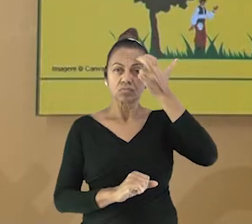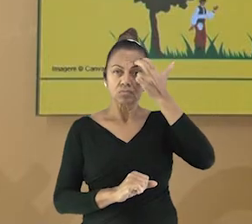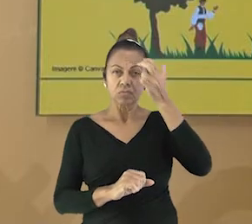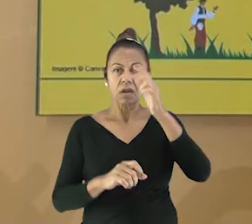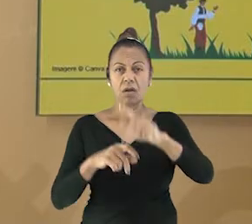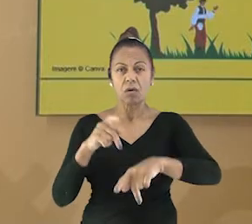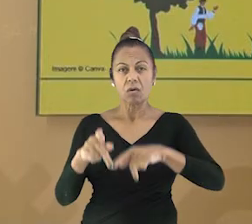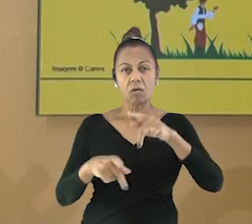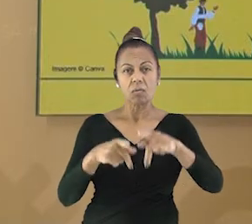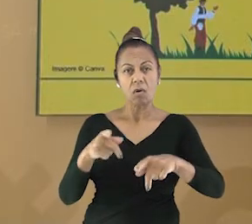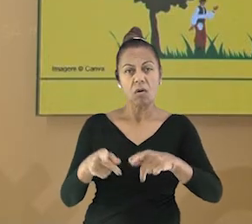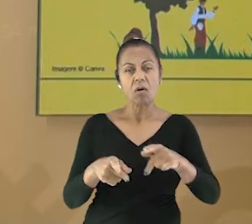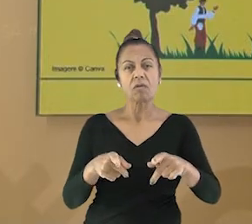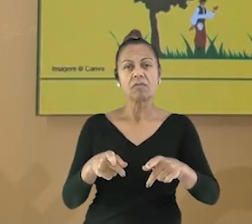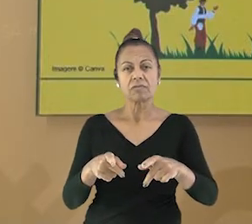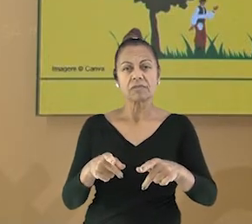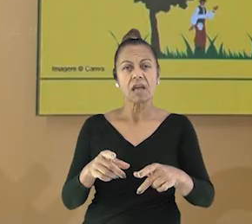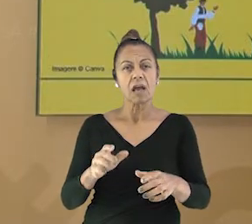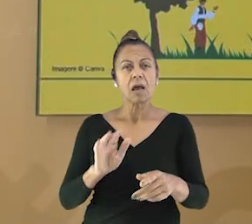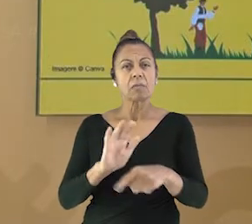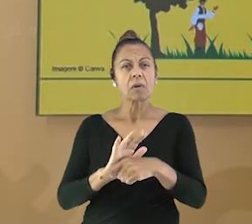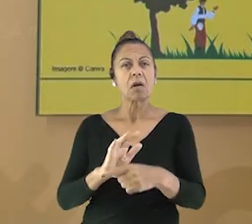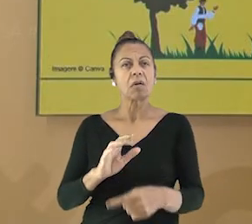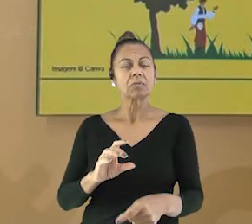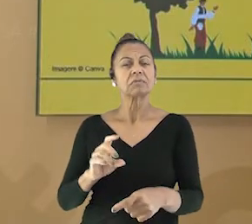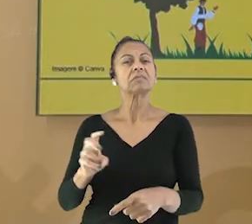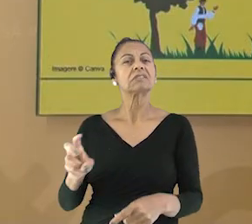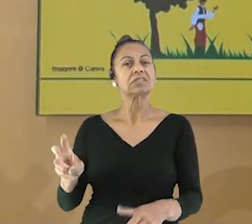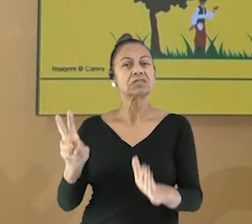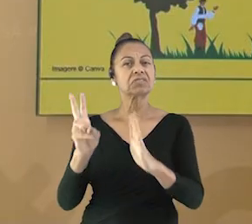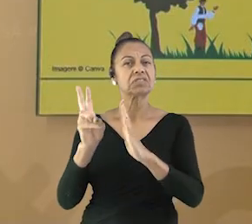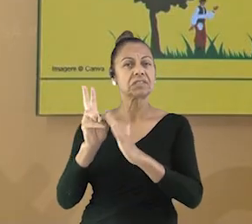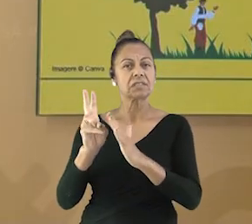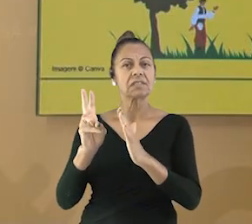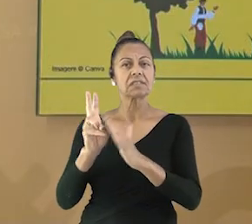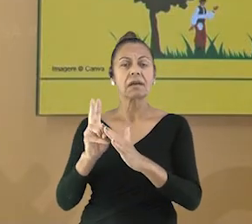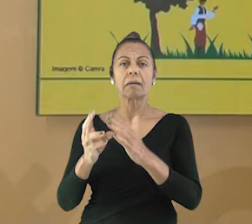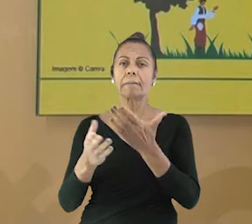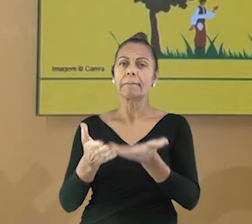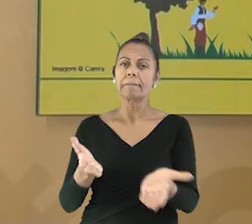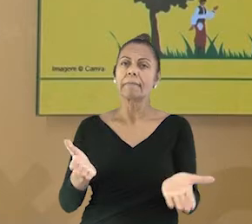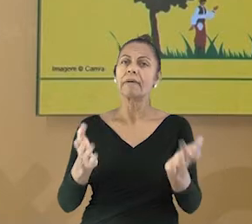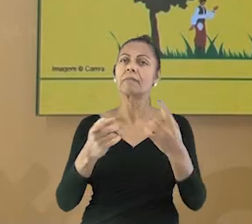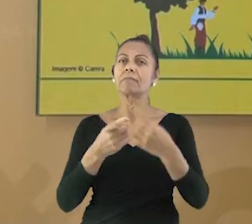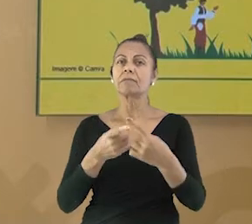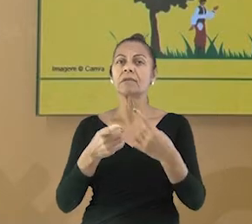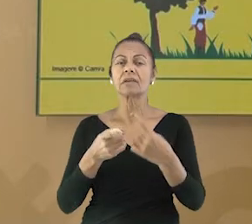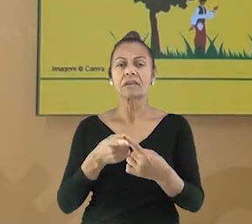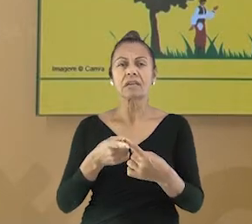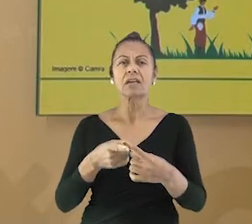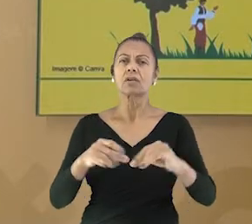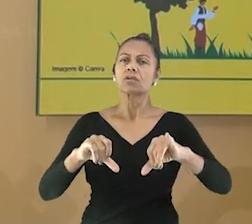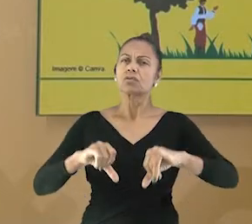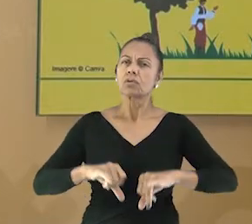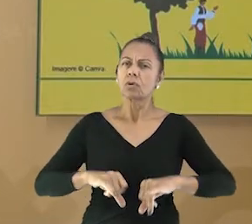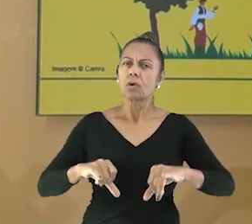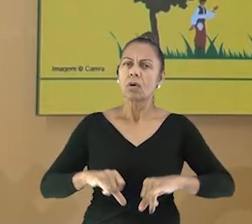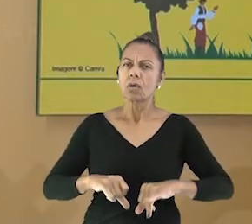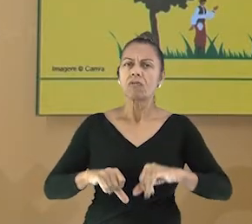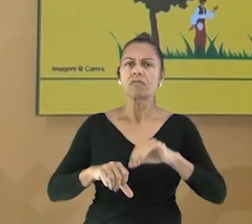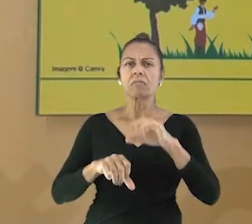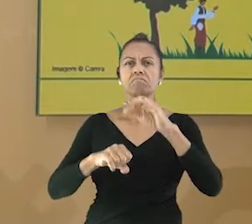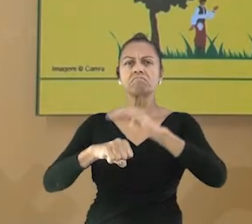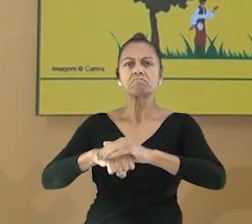E muito da cultura dos povos indígenas que viviam aqui antes foi perdida, pois eles foram expulsos de suas terras